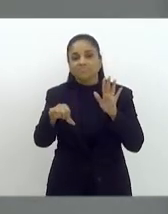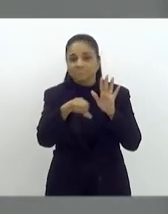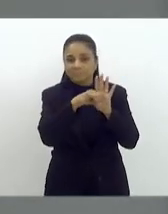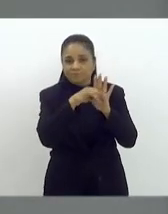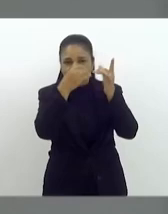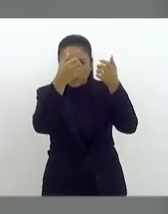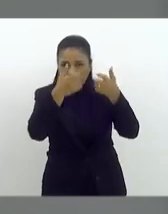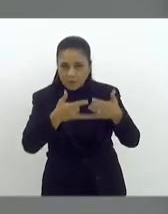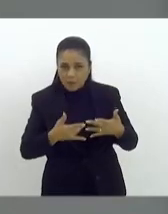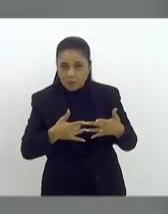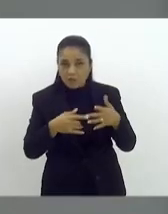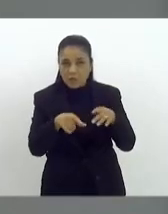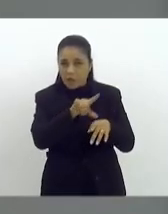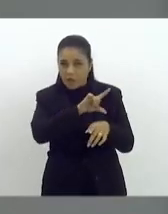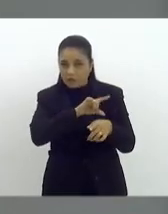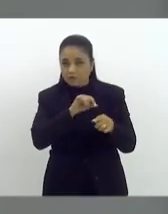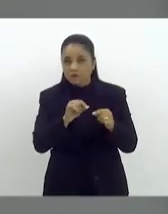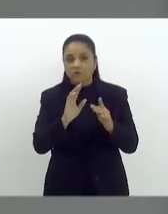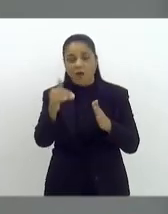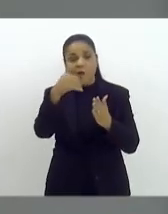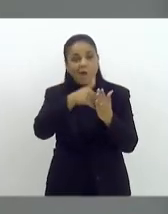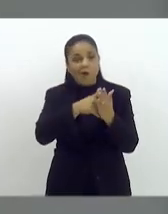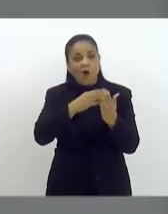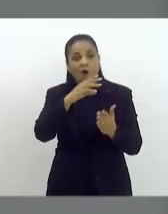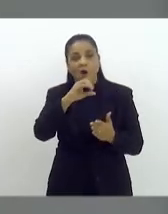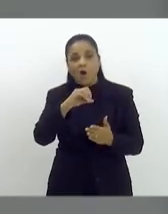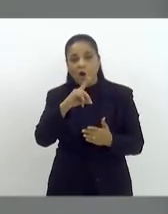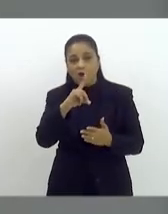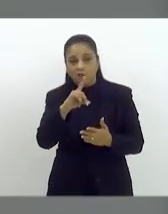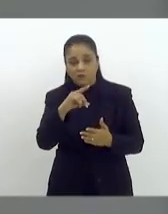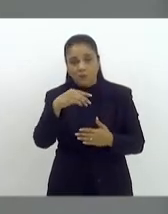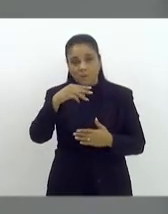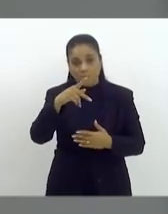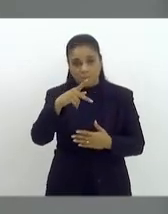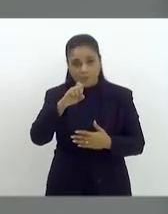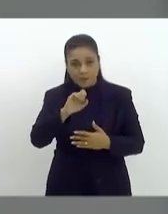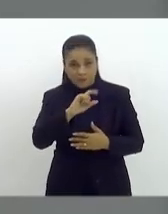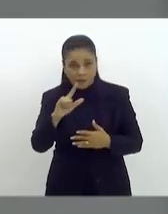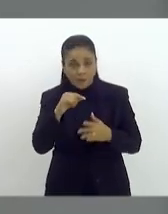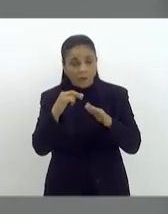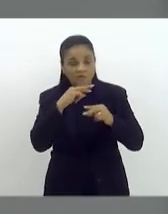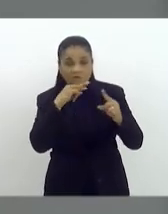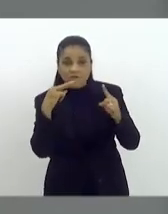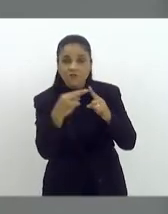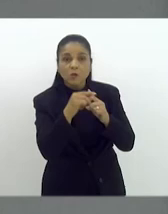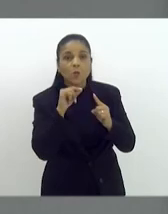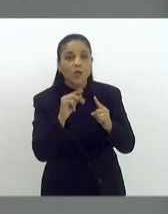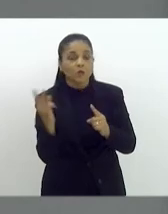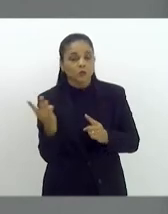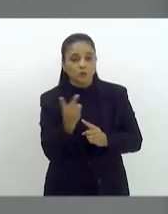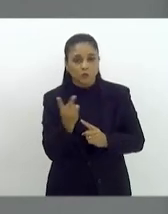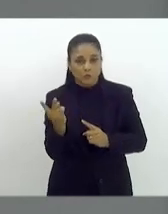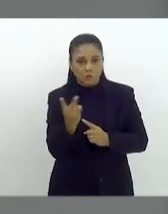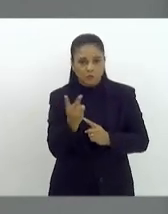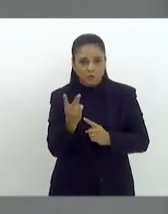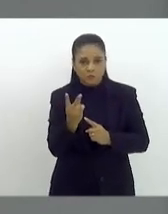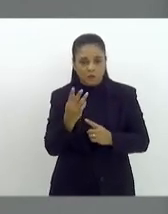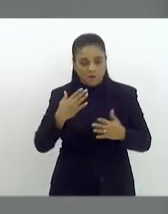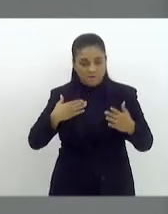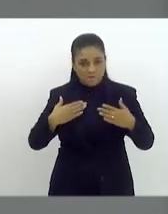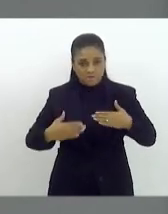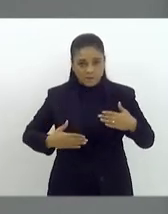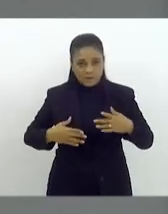também foi inicialmente tipificado no código penal a partir de uma visão que se imagina duas pessoas fisicamente